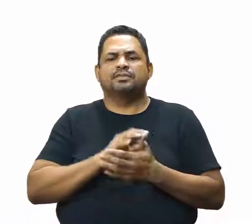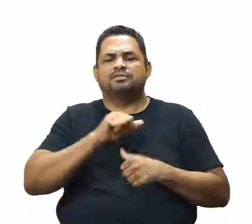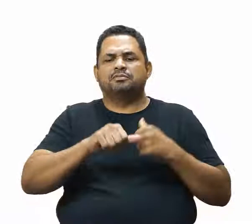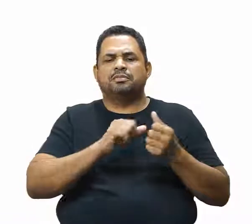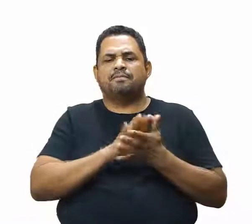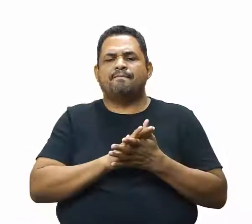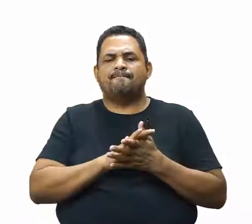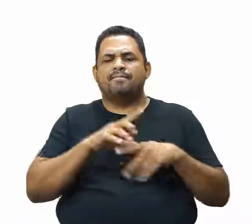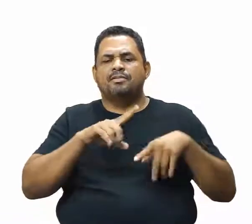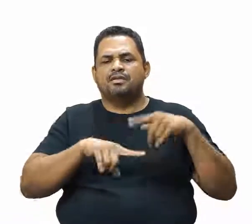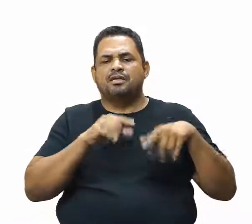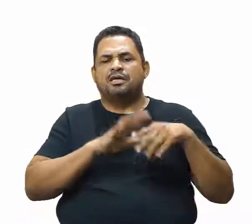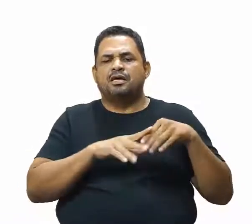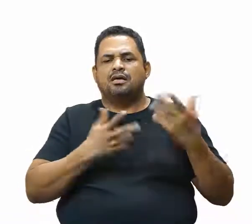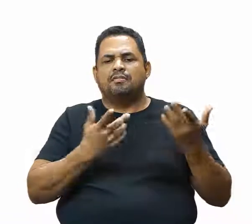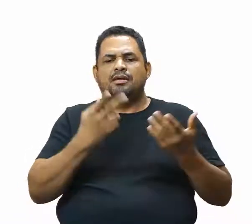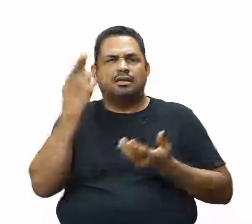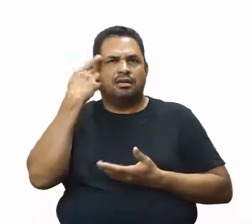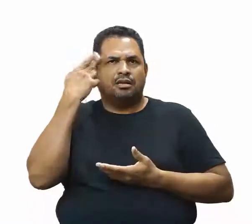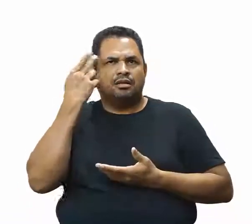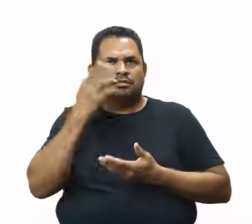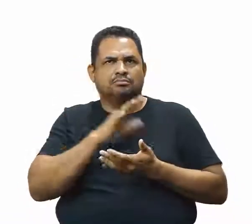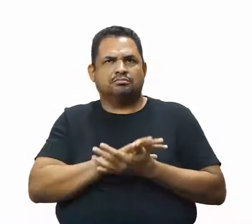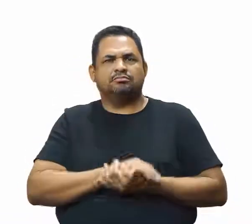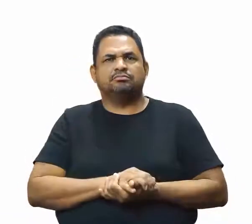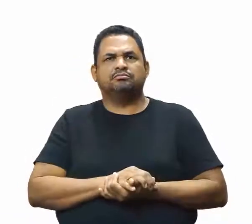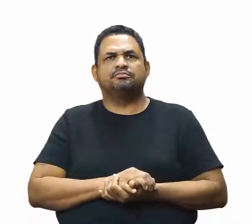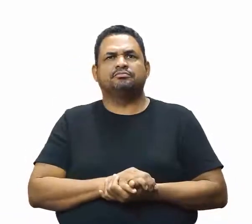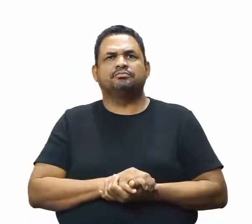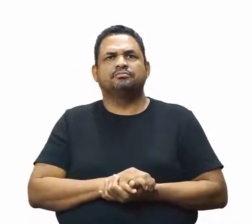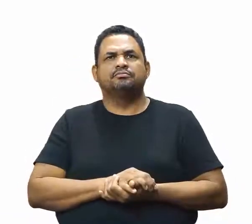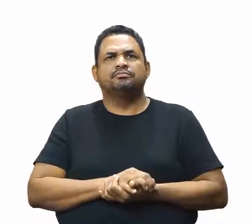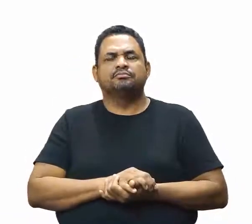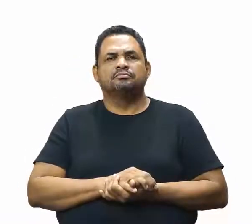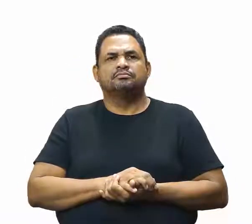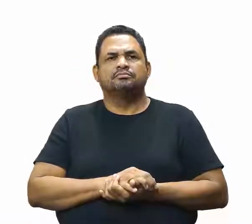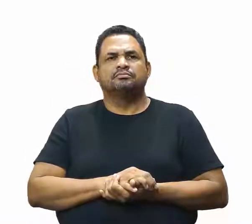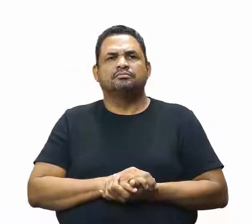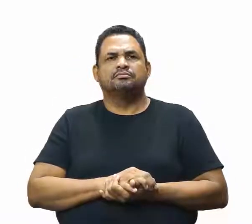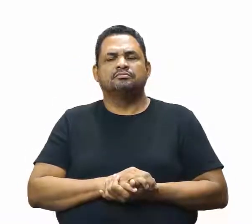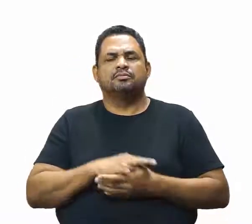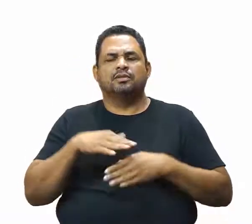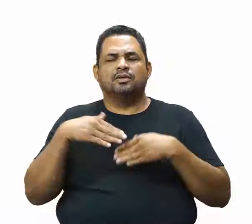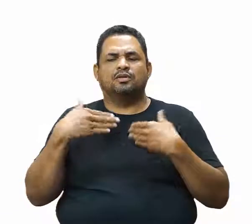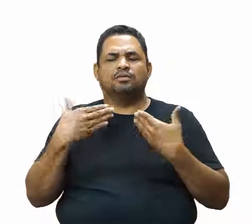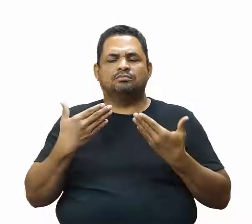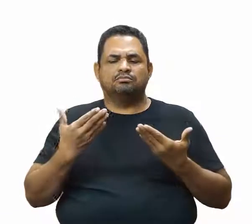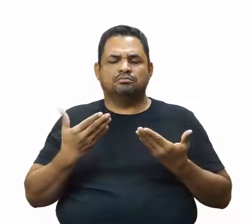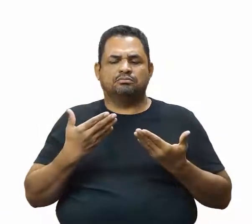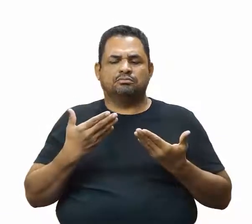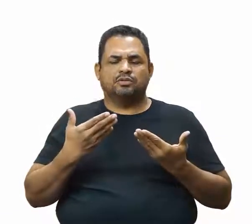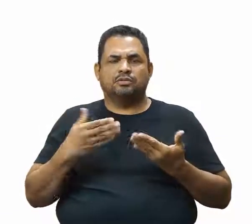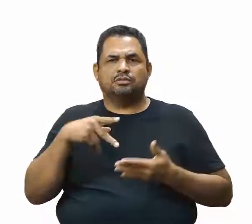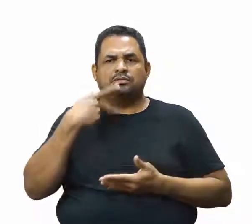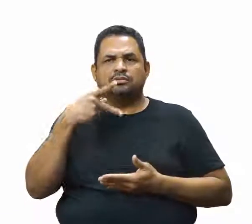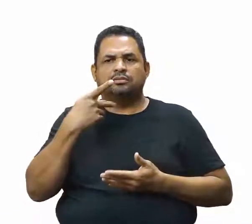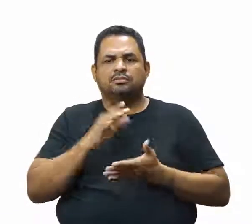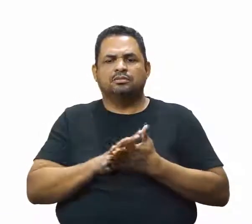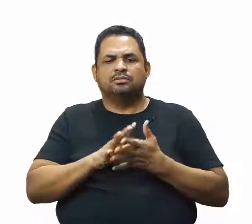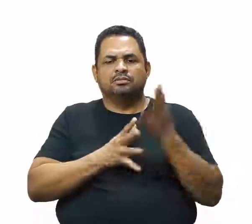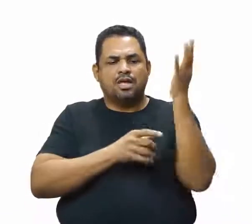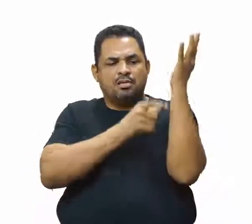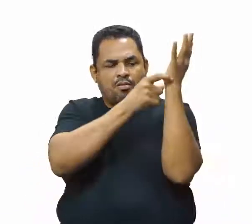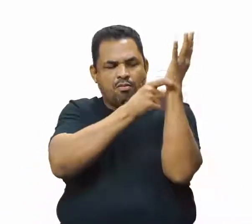bruta em matéria... Bruta é aquele negócio, né? Quando a gente fala assim, muitas vezes você tem um tronco